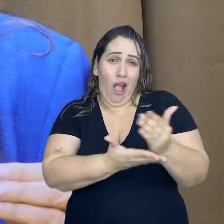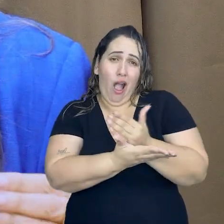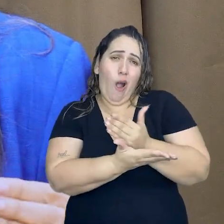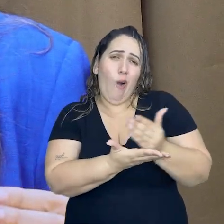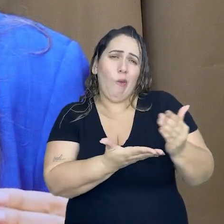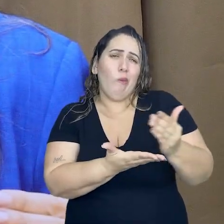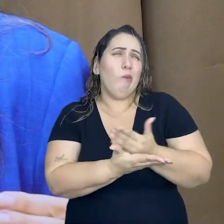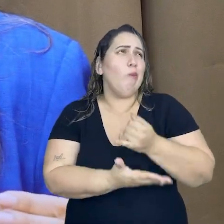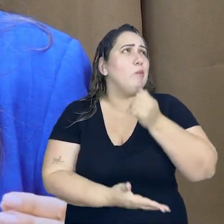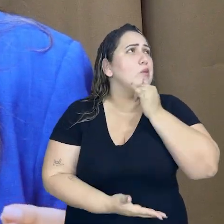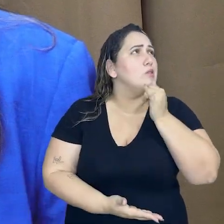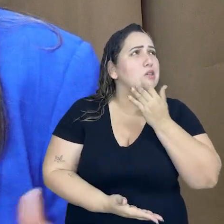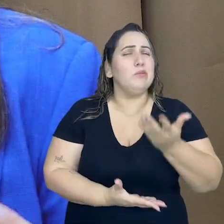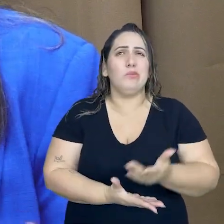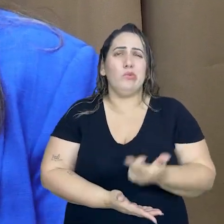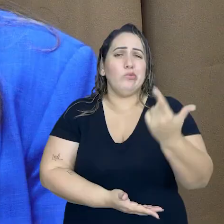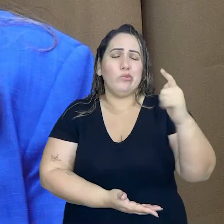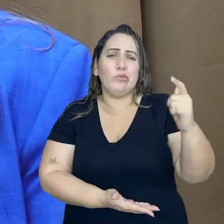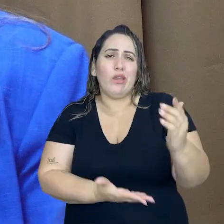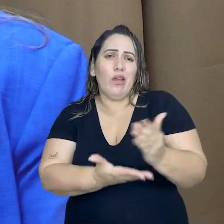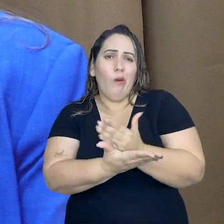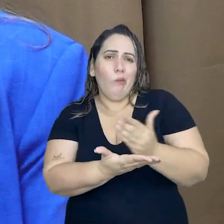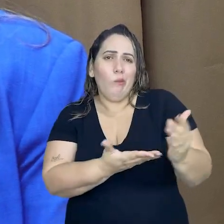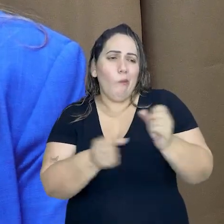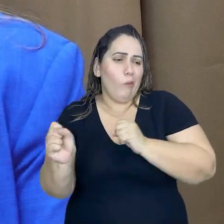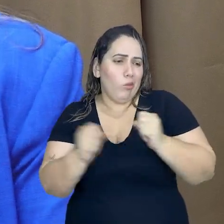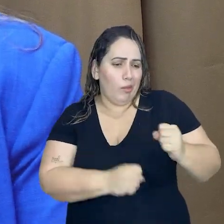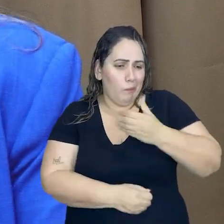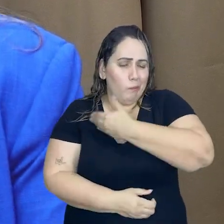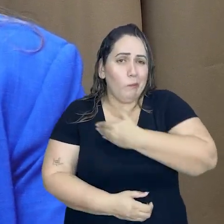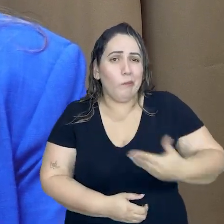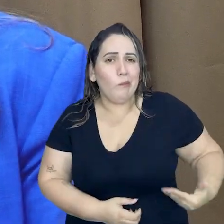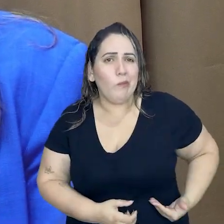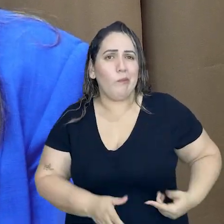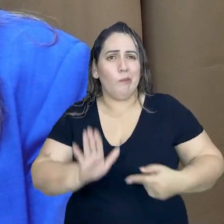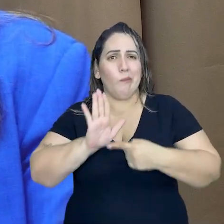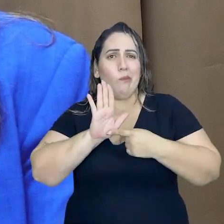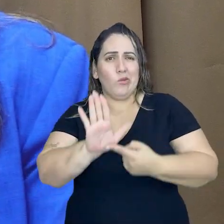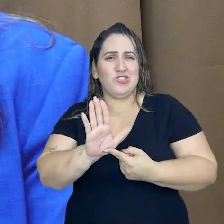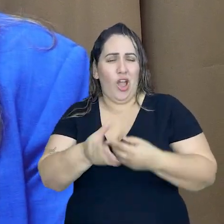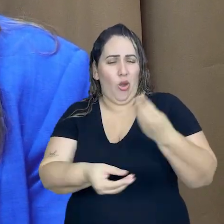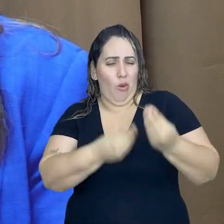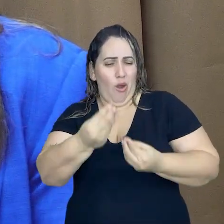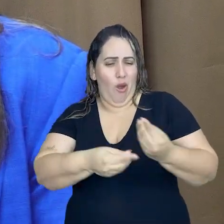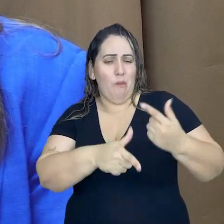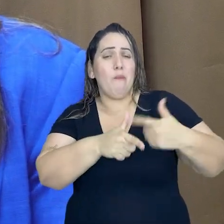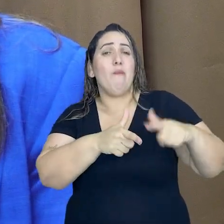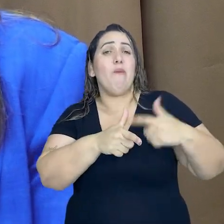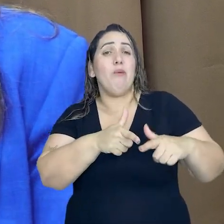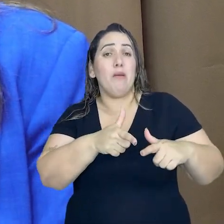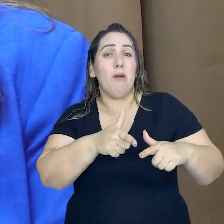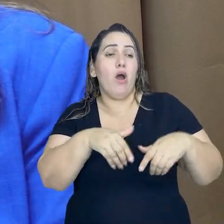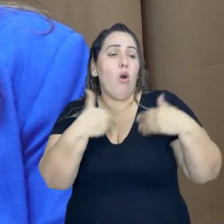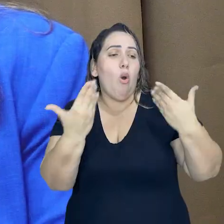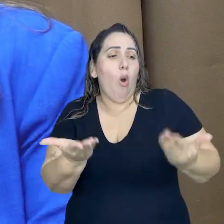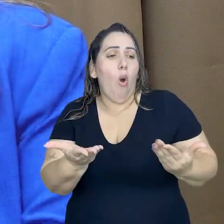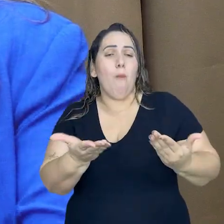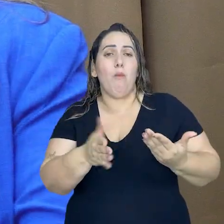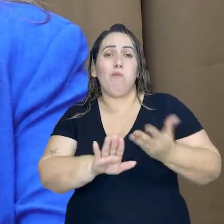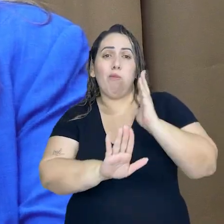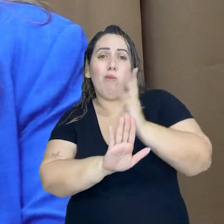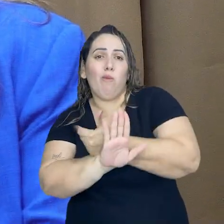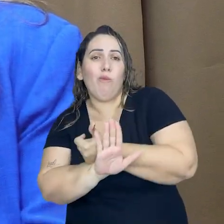existe um termômetro, tá, para mostrar quando há fraude à cota de gênero. Você vê votação zerada,